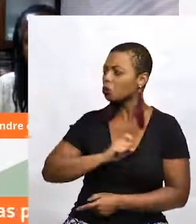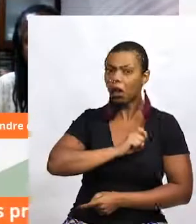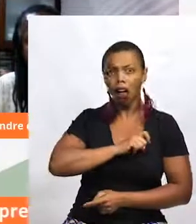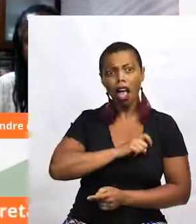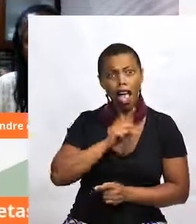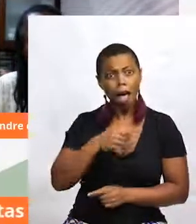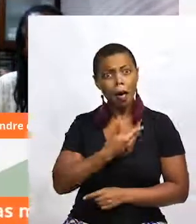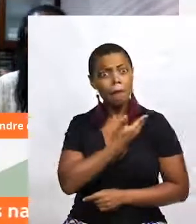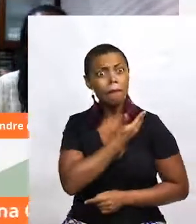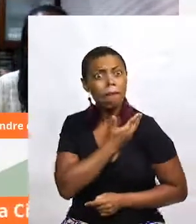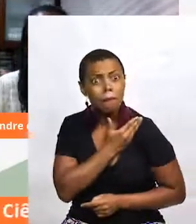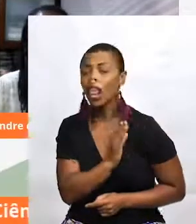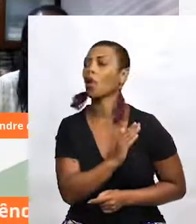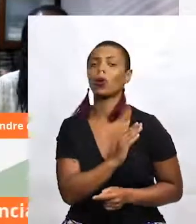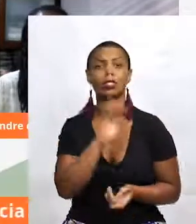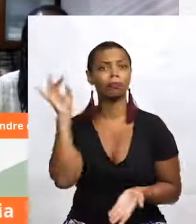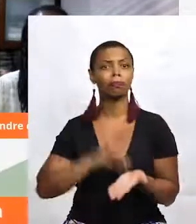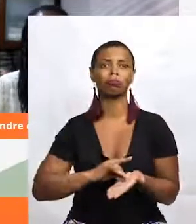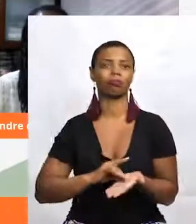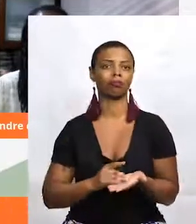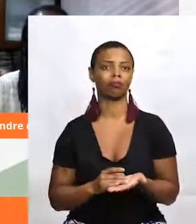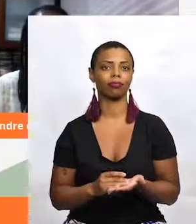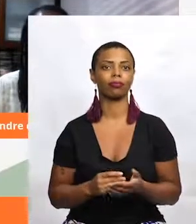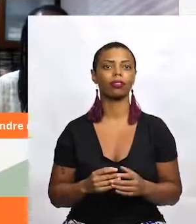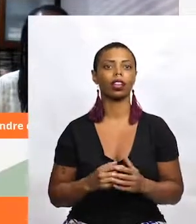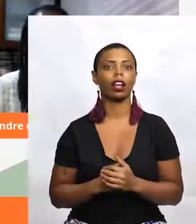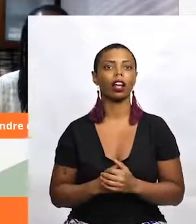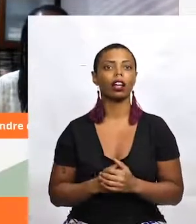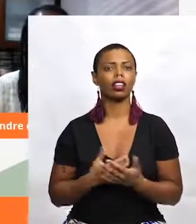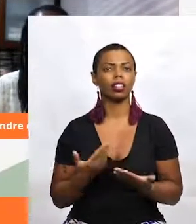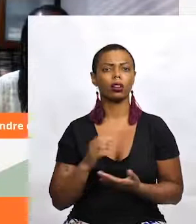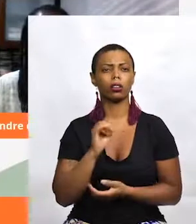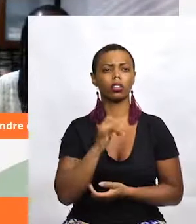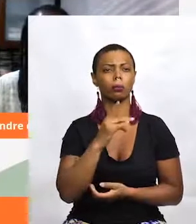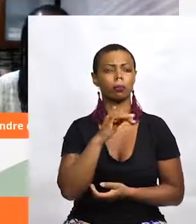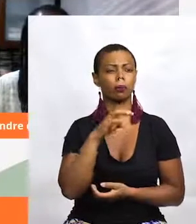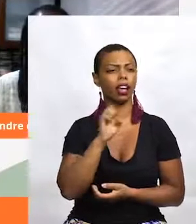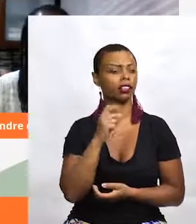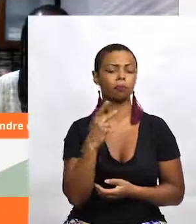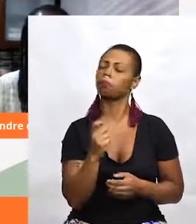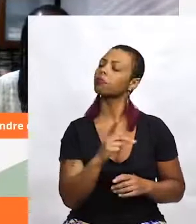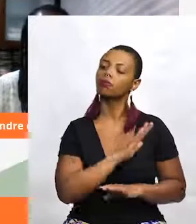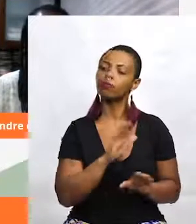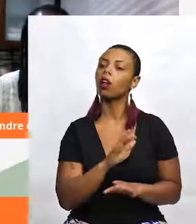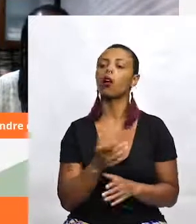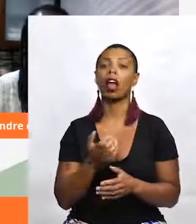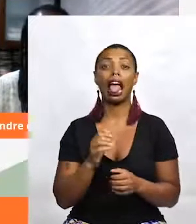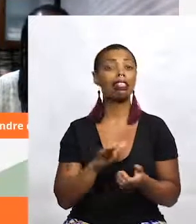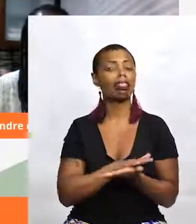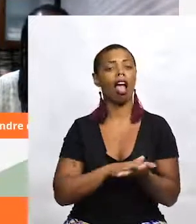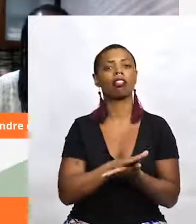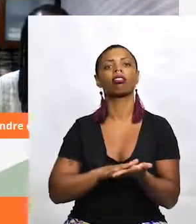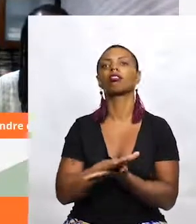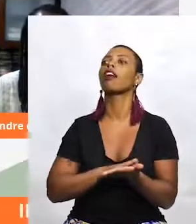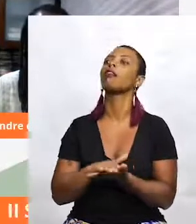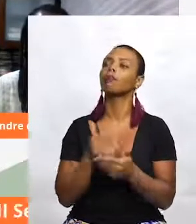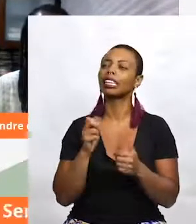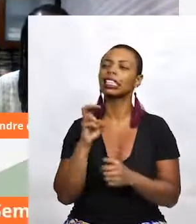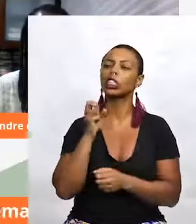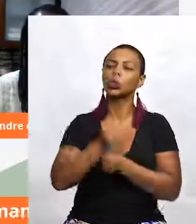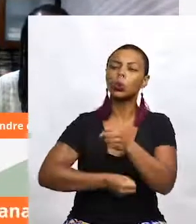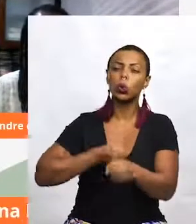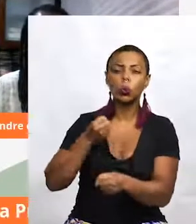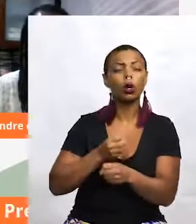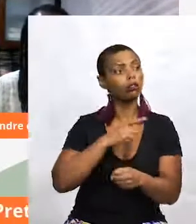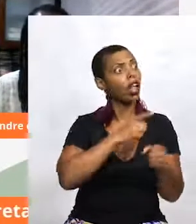se. Então, se não é PIMESP, não é nada. E foram 5 longos anos sem nada. E com o movimento negro